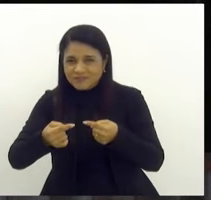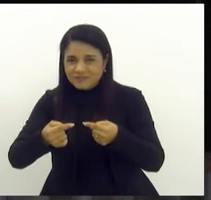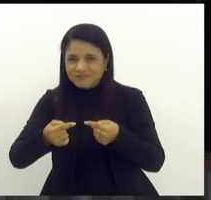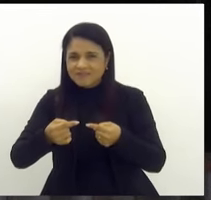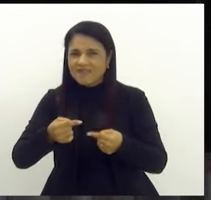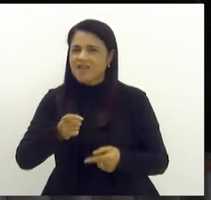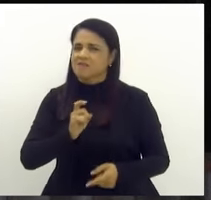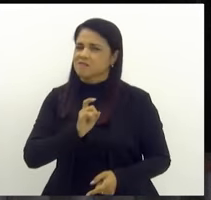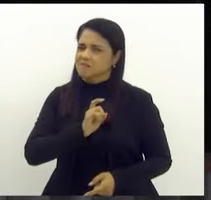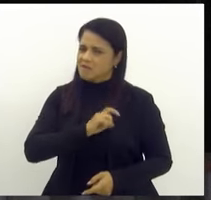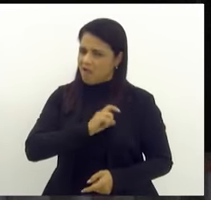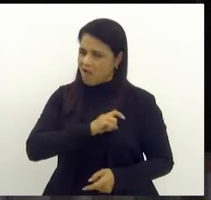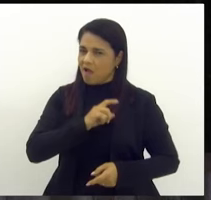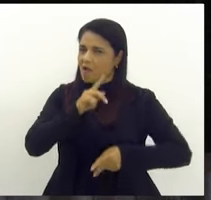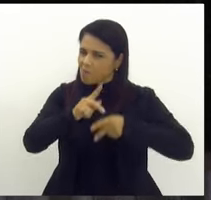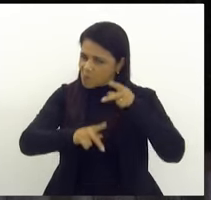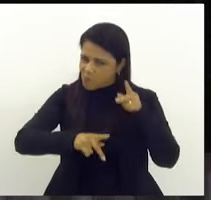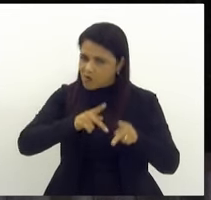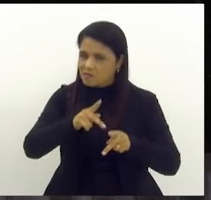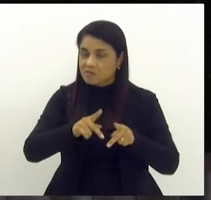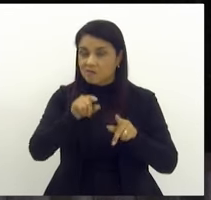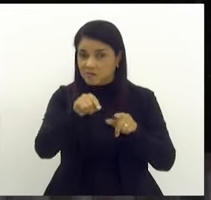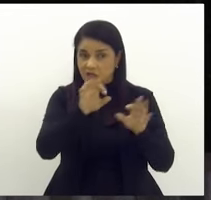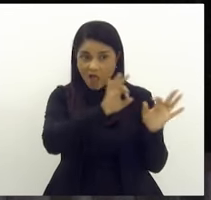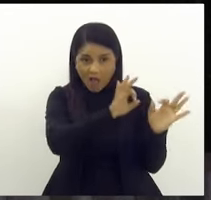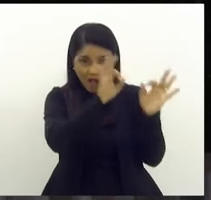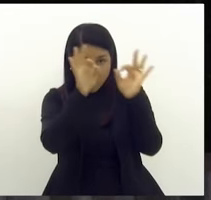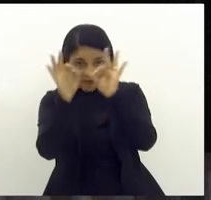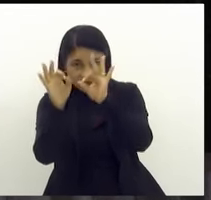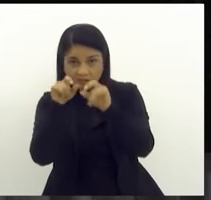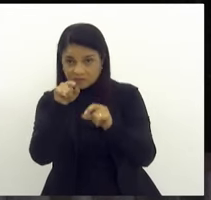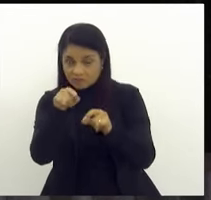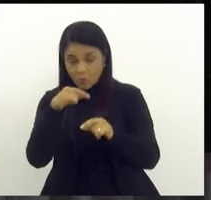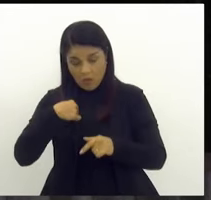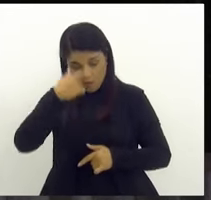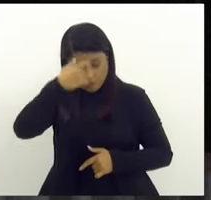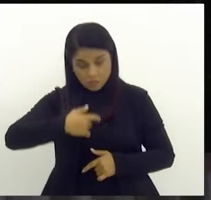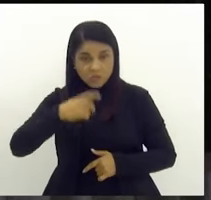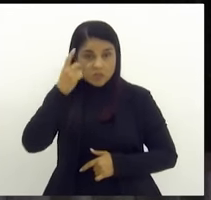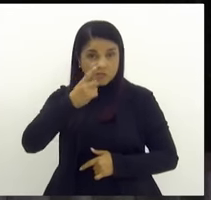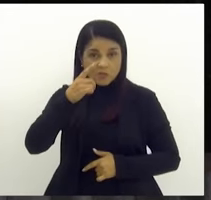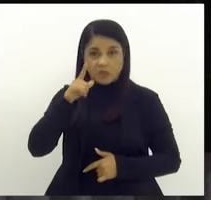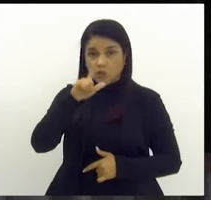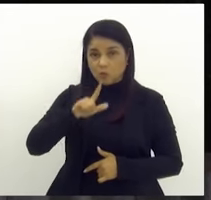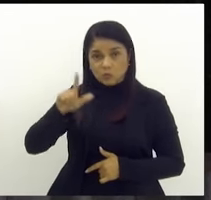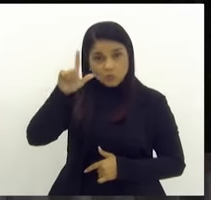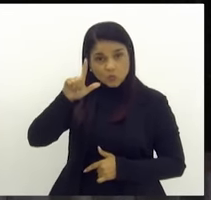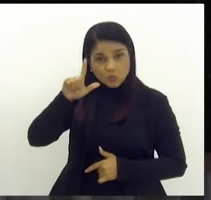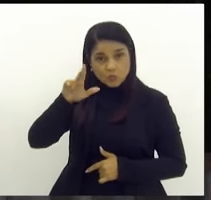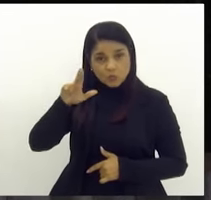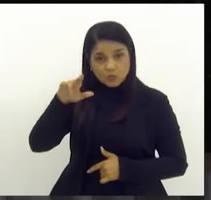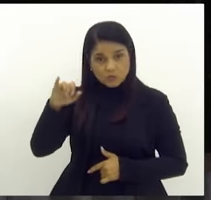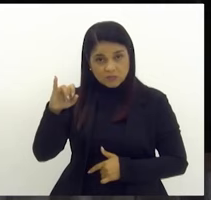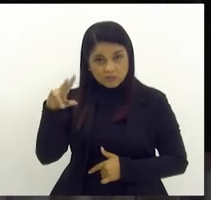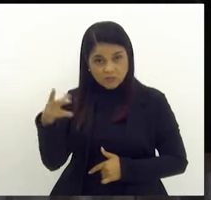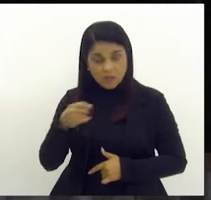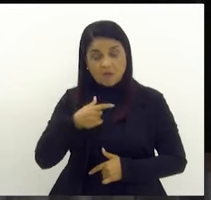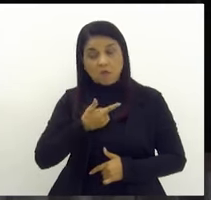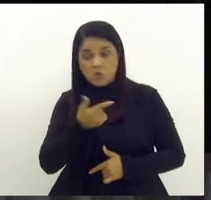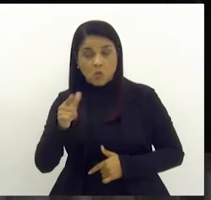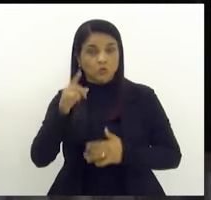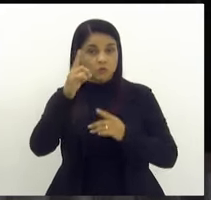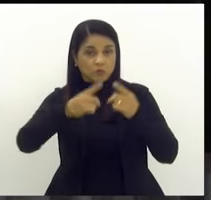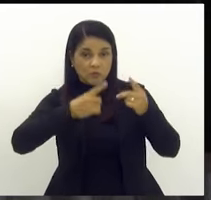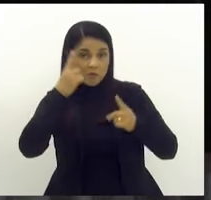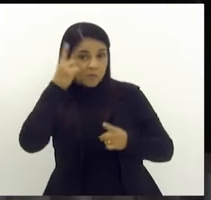sacanagem com a população e você que tá me assistindo sabe que a deputada Lu tá aqui e vai vários deputados usar da palavra aqui discutindo para debater